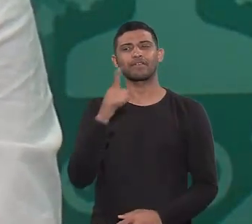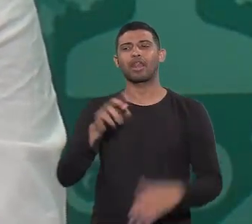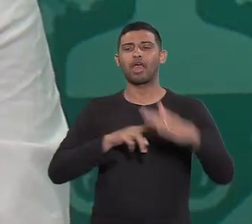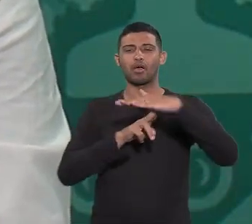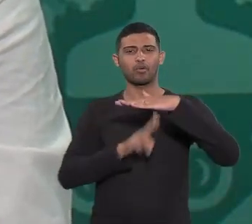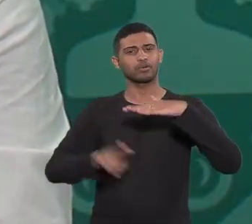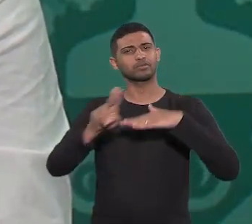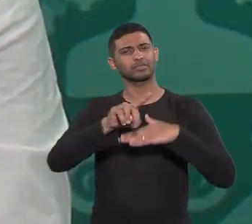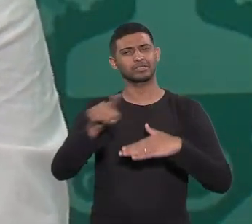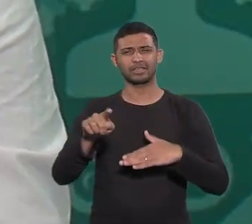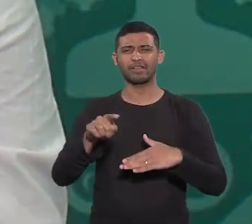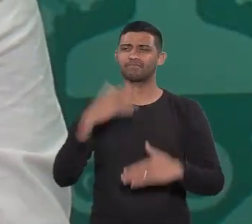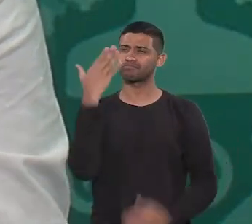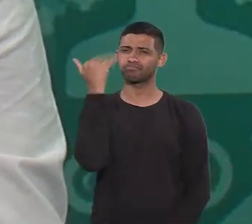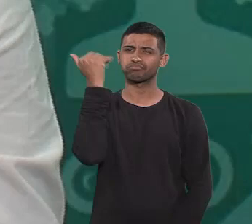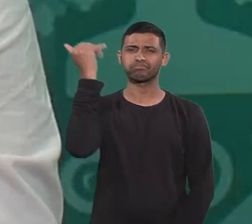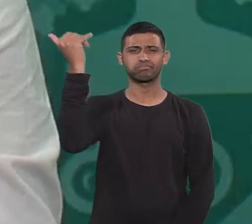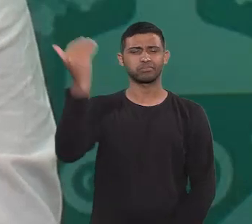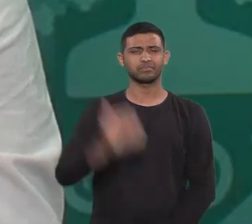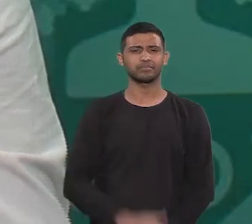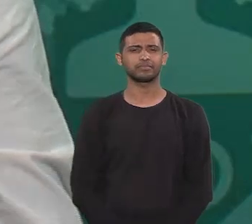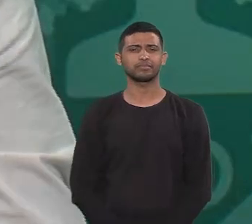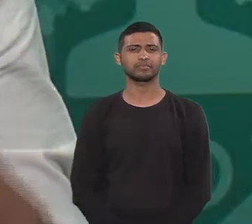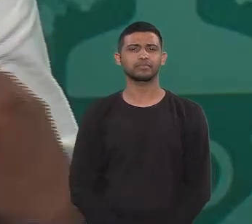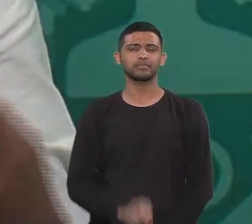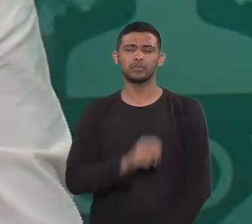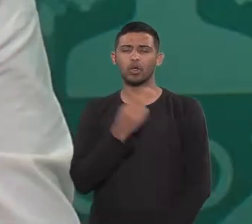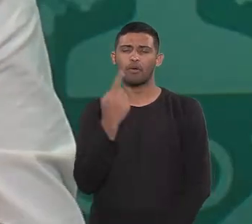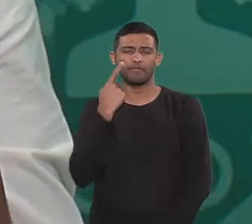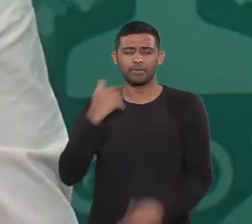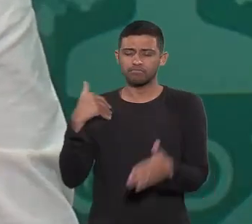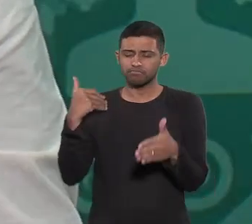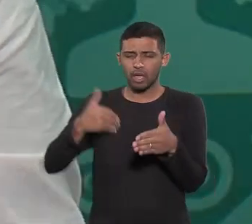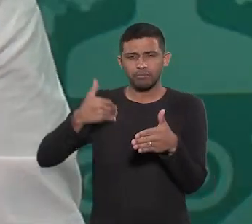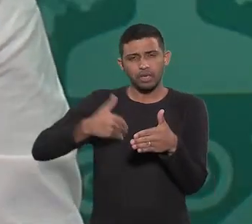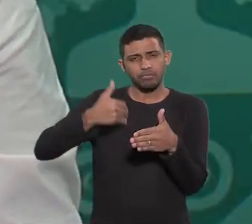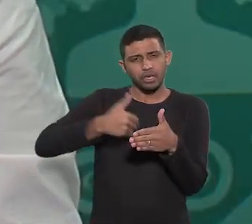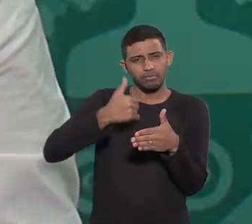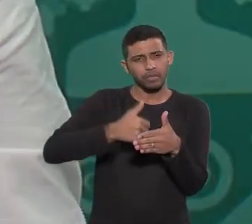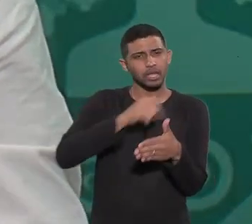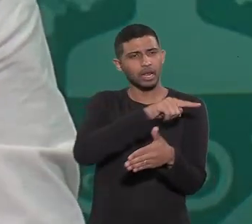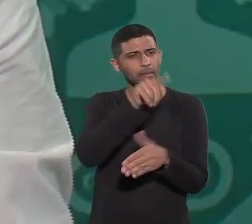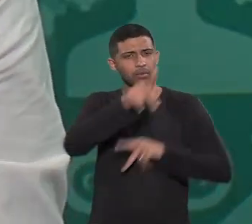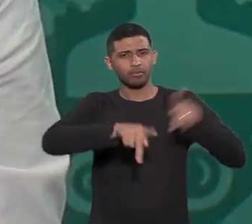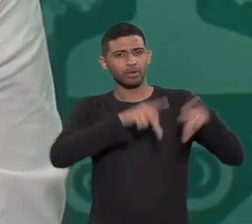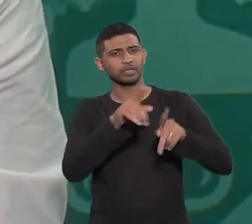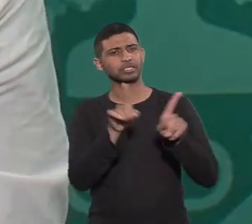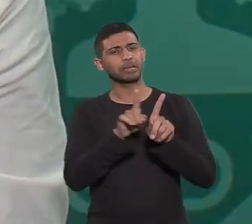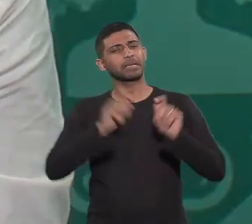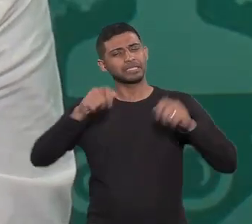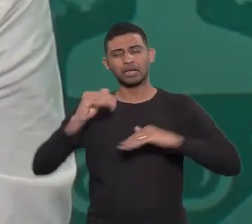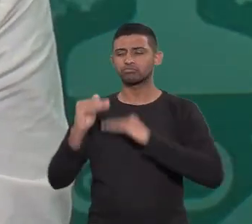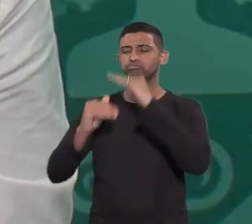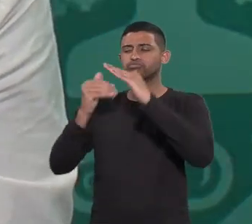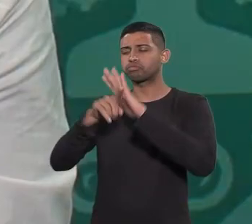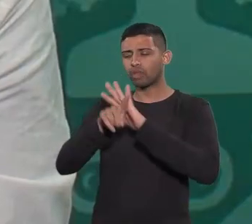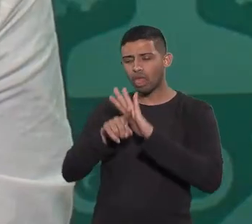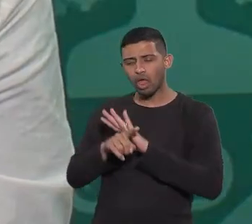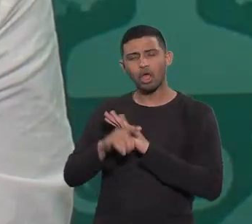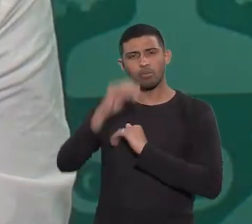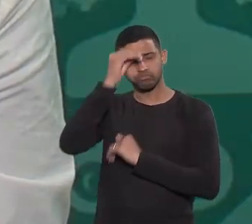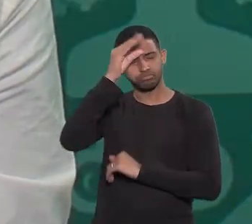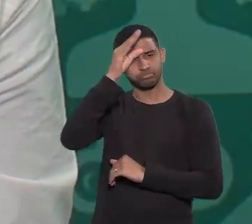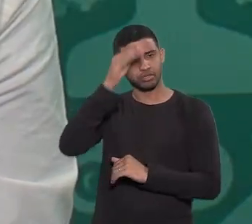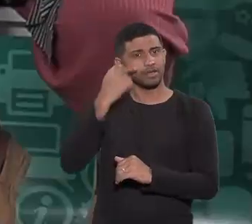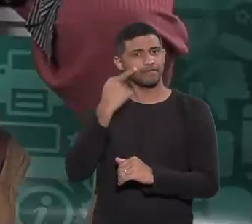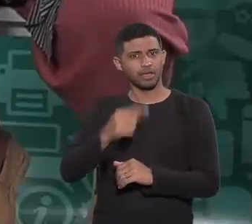fato, uma universidade mais popular, ou se aproximando mais do povo, você consegue desenvolver pesquisa e